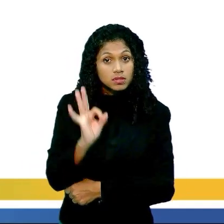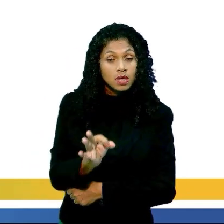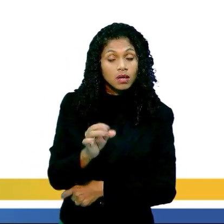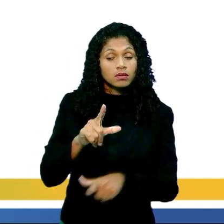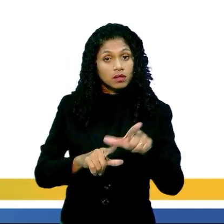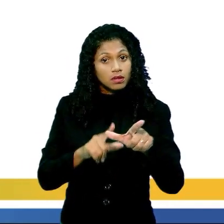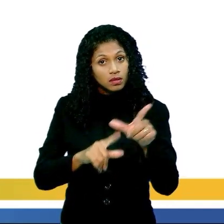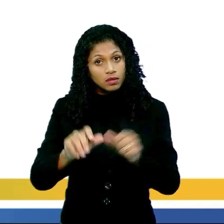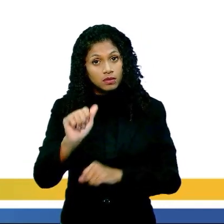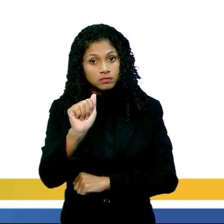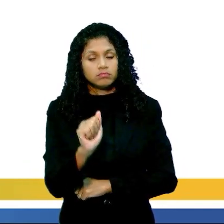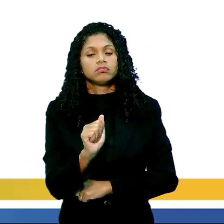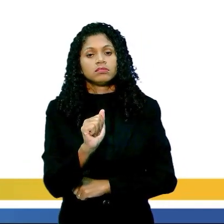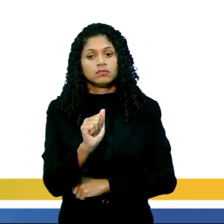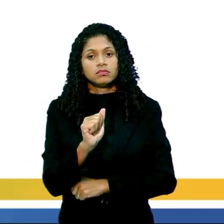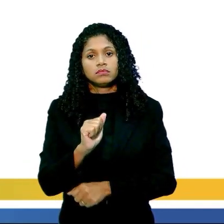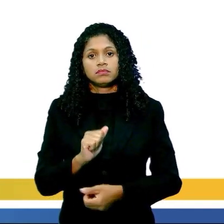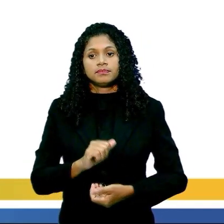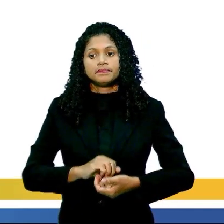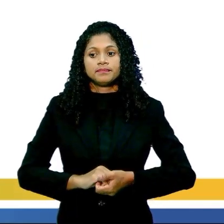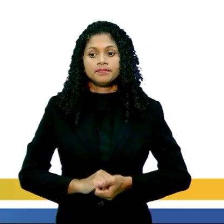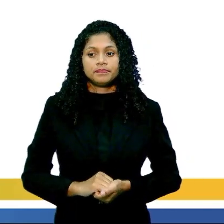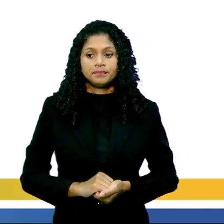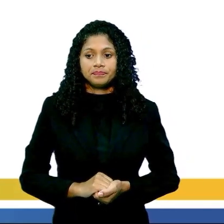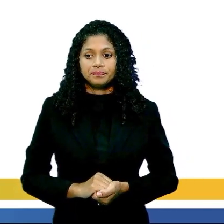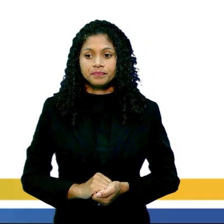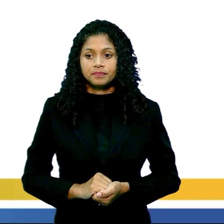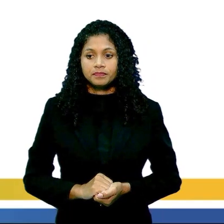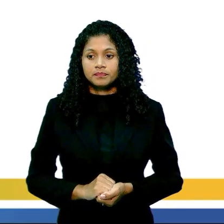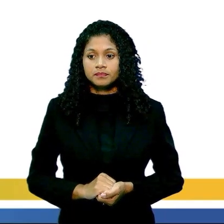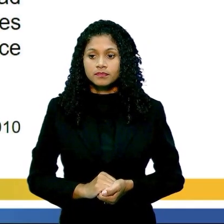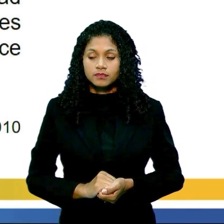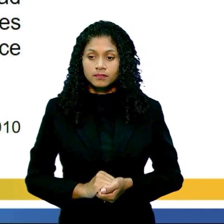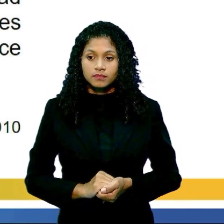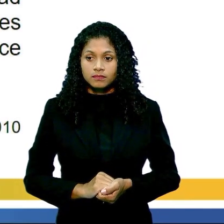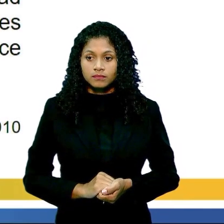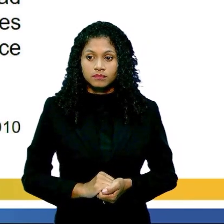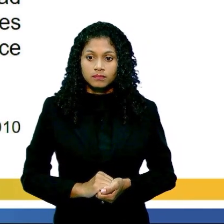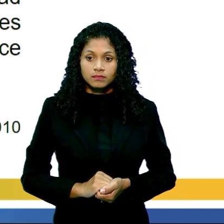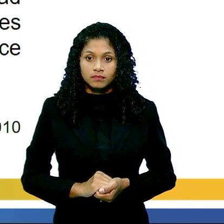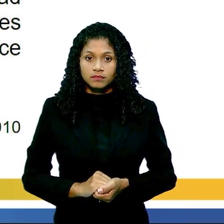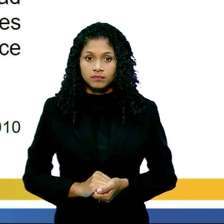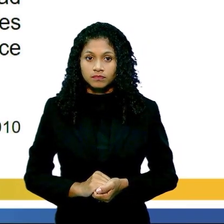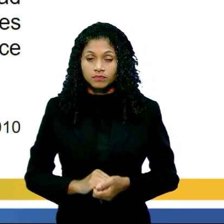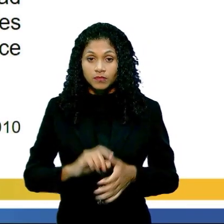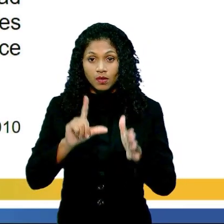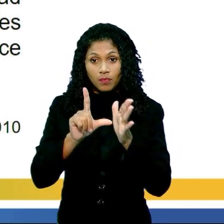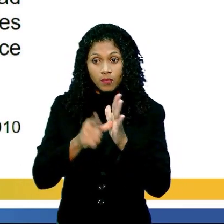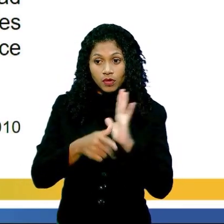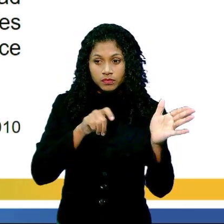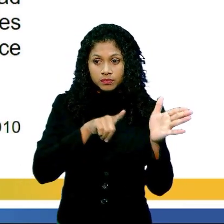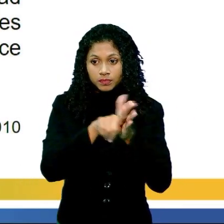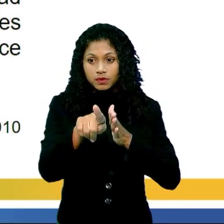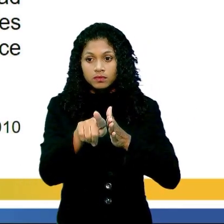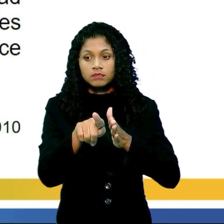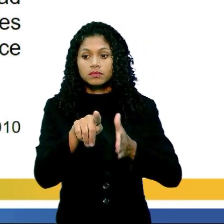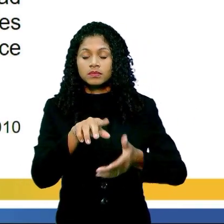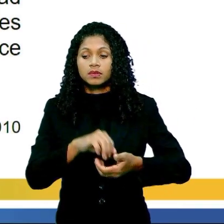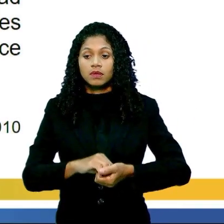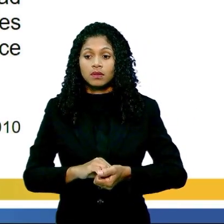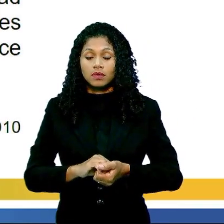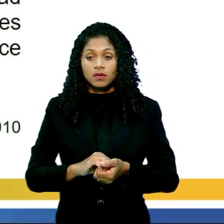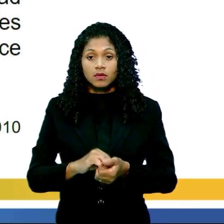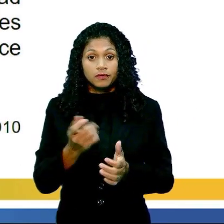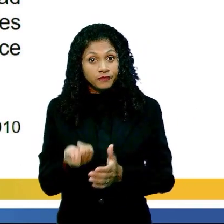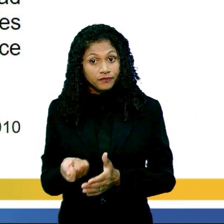seria a letra A, razões pelas quais ela escreve. A próxima questão, você vai apenas